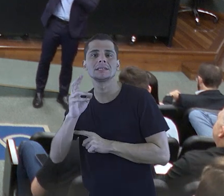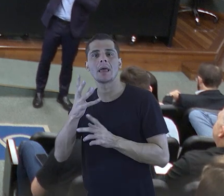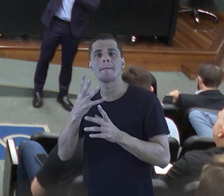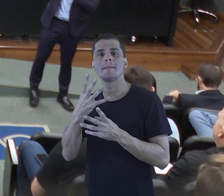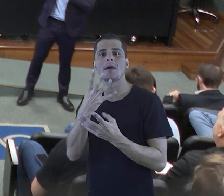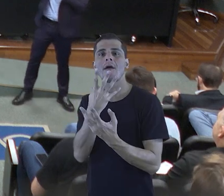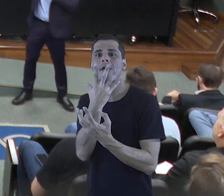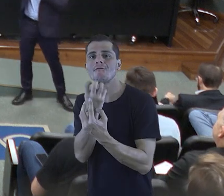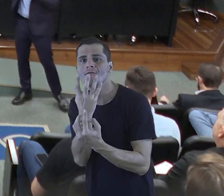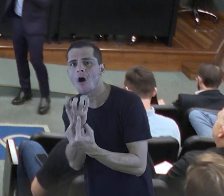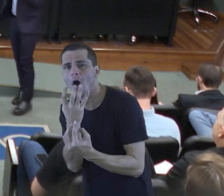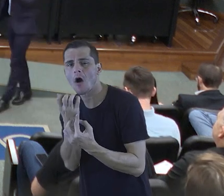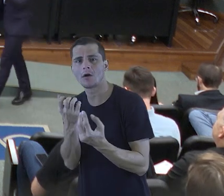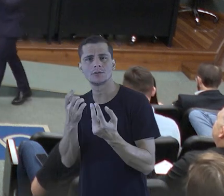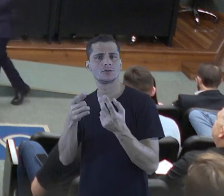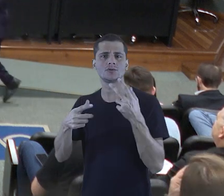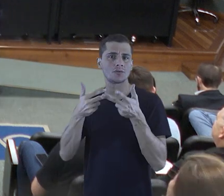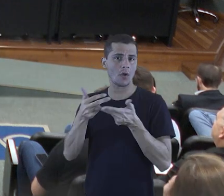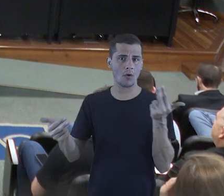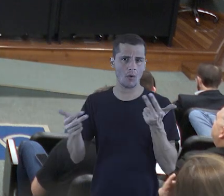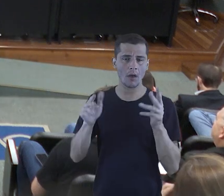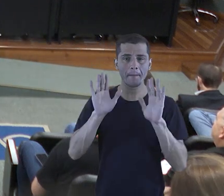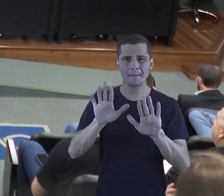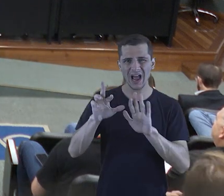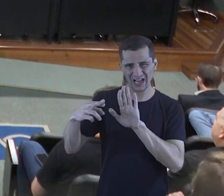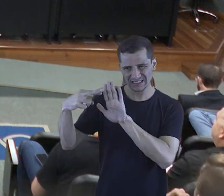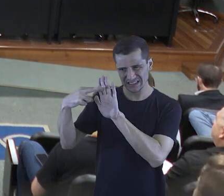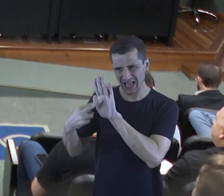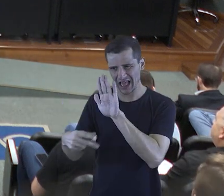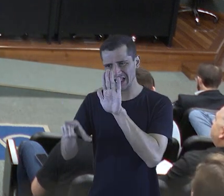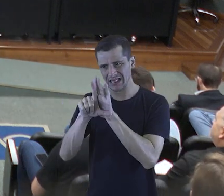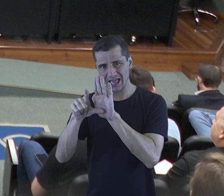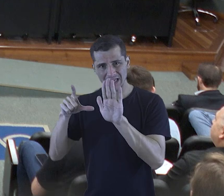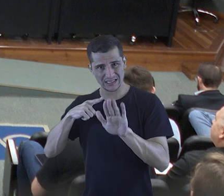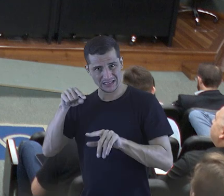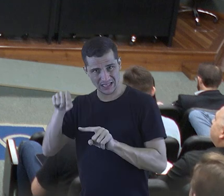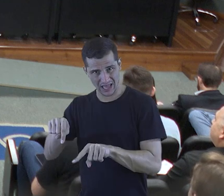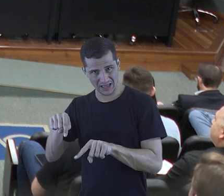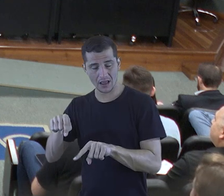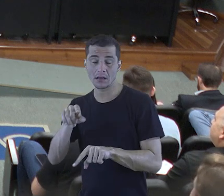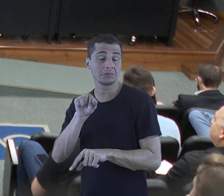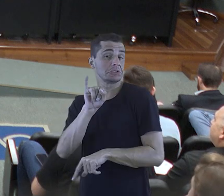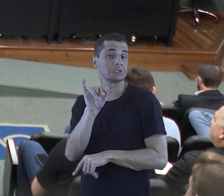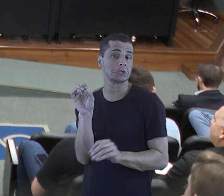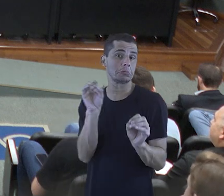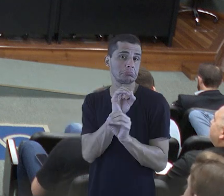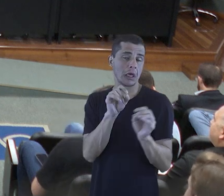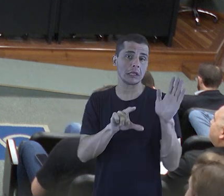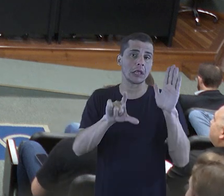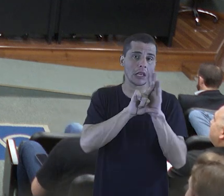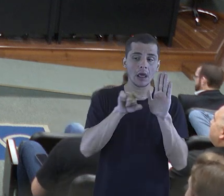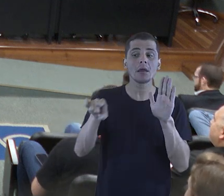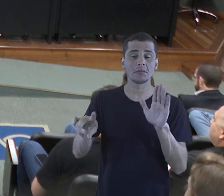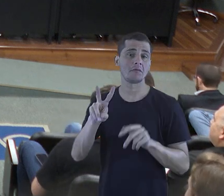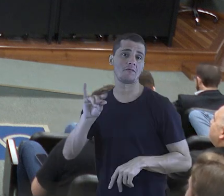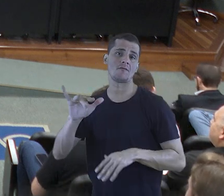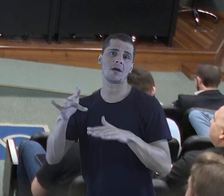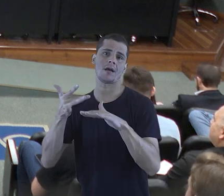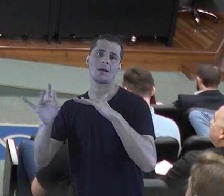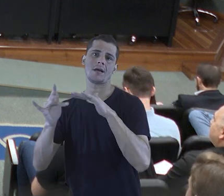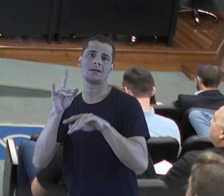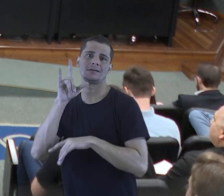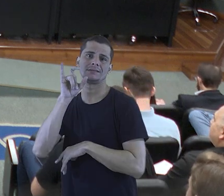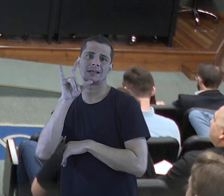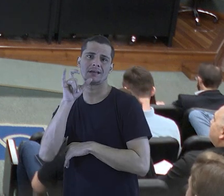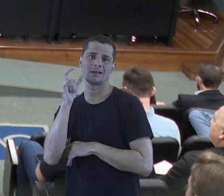teu aceite. O consentimento tinha que ser destacado. Mas até que haja uma fiscalização, até que alguém se preocupe em denunciar, até que isso seja